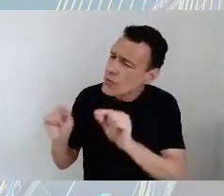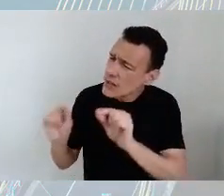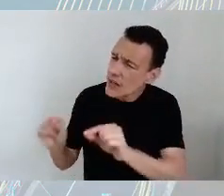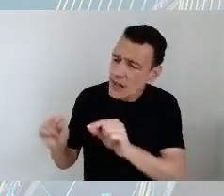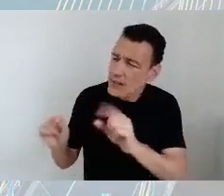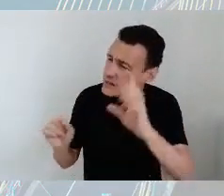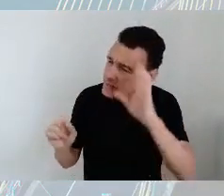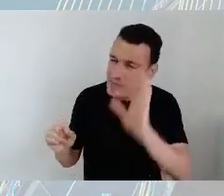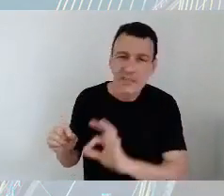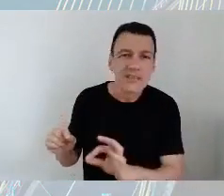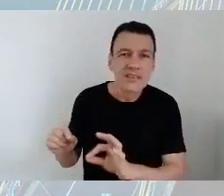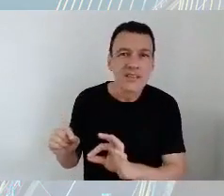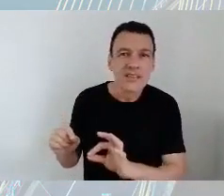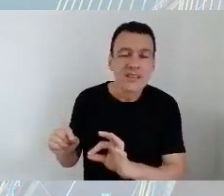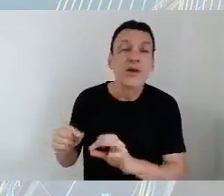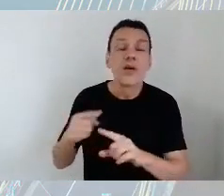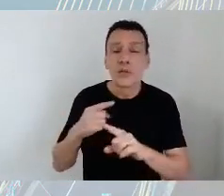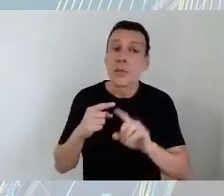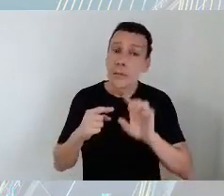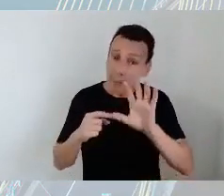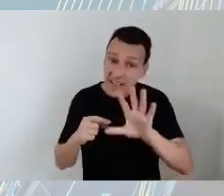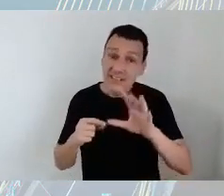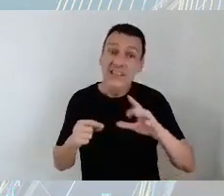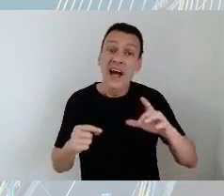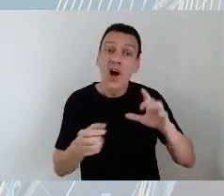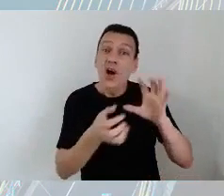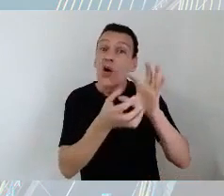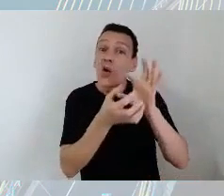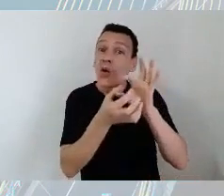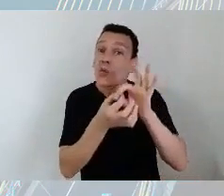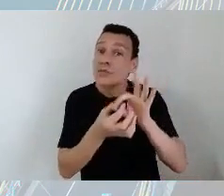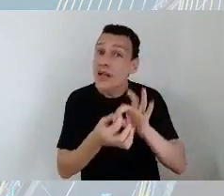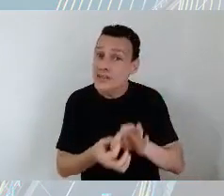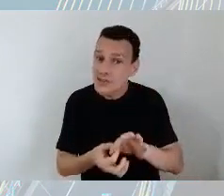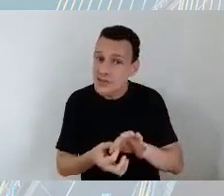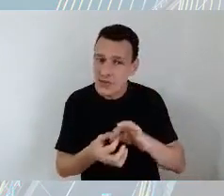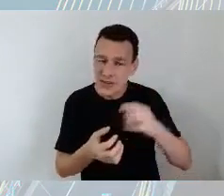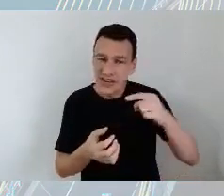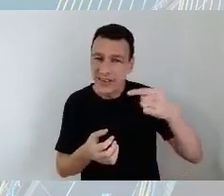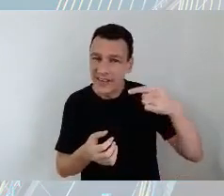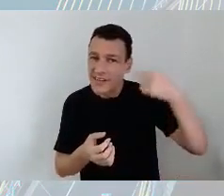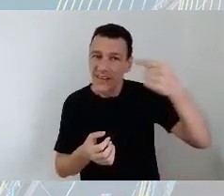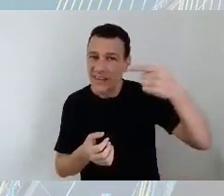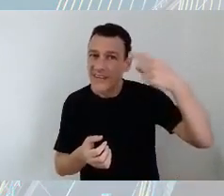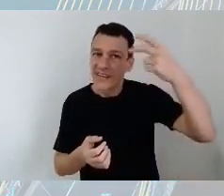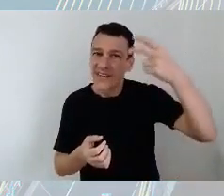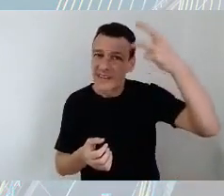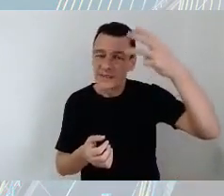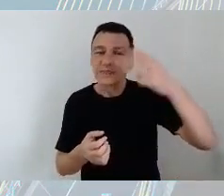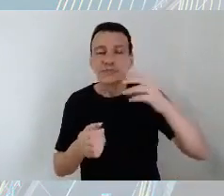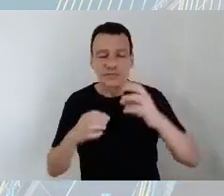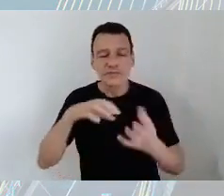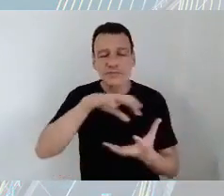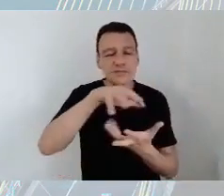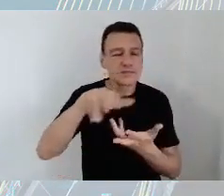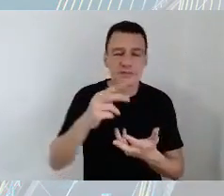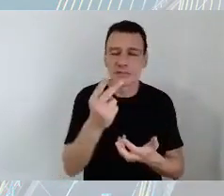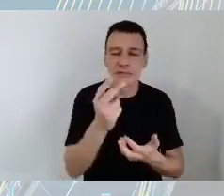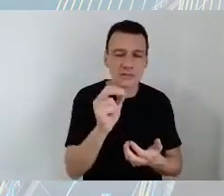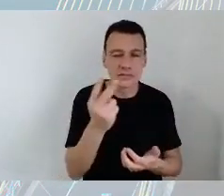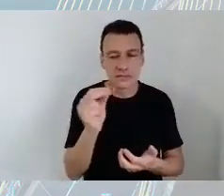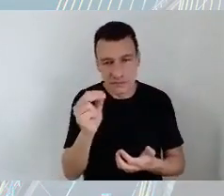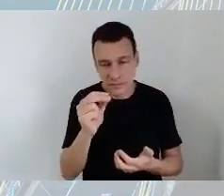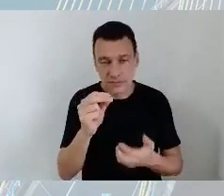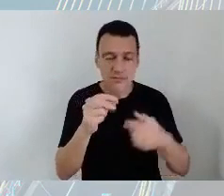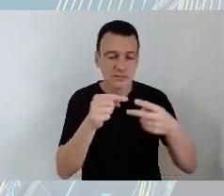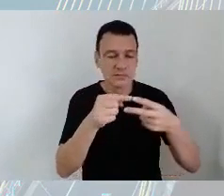que você falou. Mas como já tem um contexto de World Series primeiro lá, né, o Mundial de 2020, a primeira resposta que foi o Los Angeles, ele